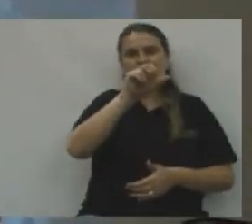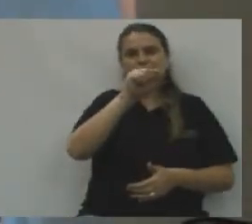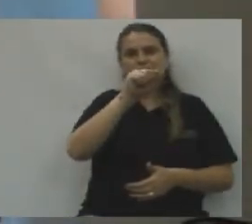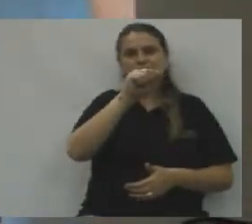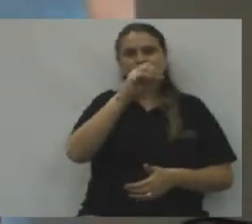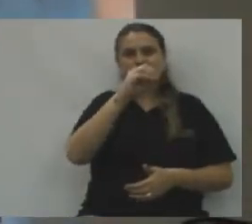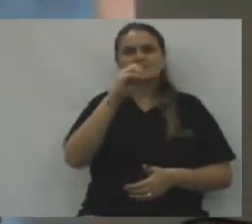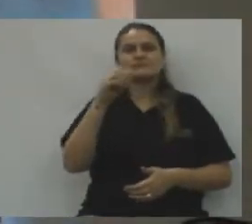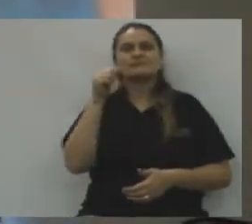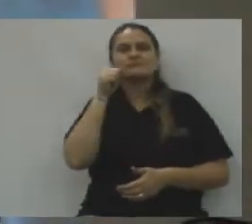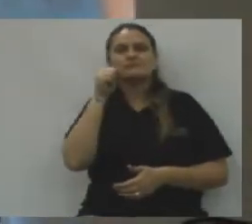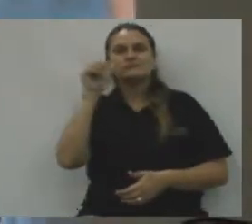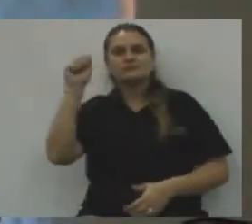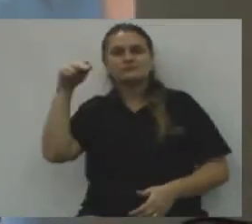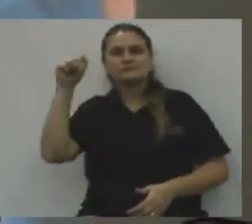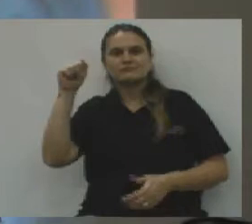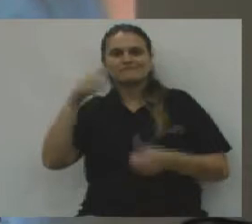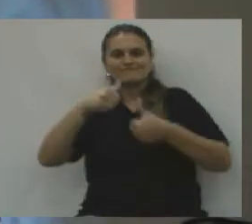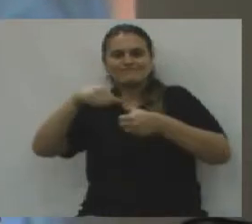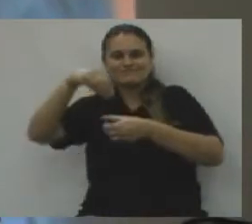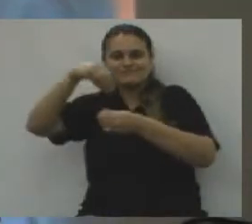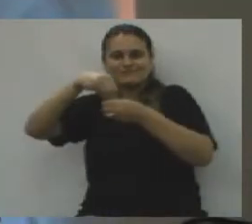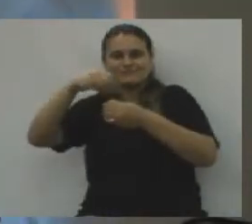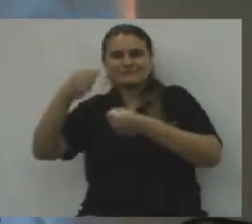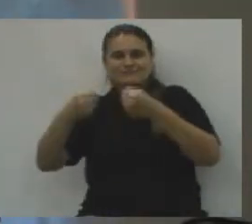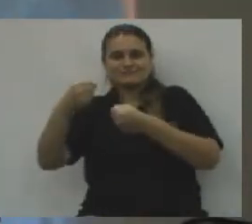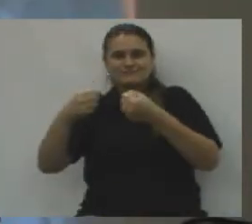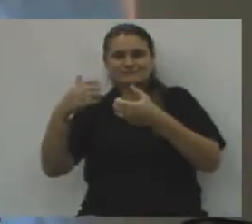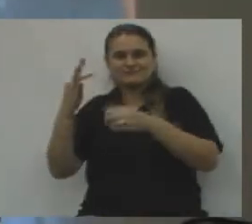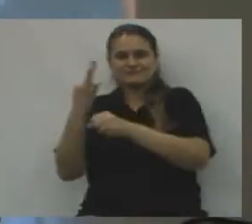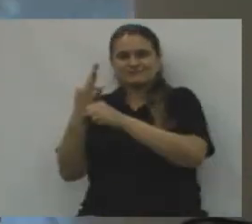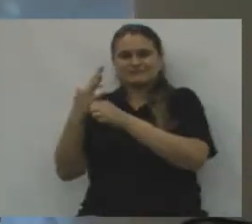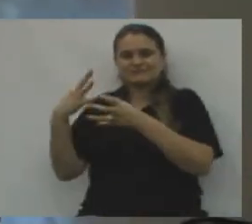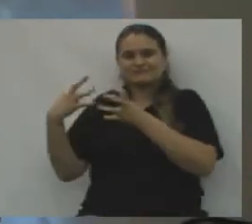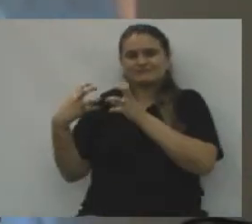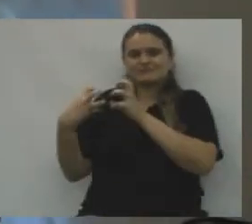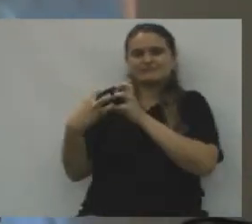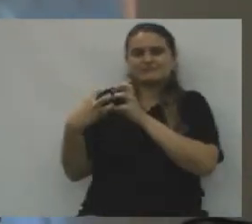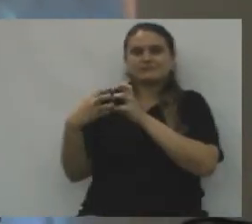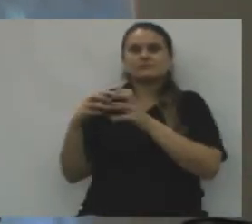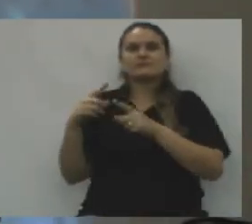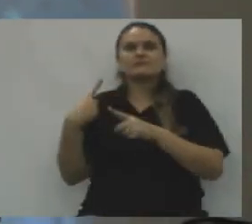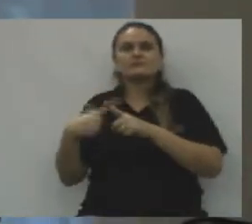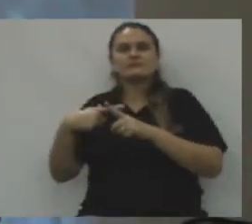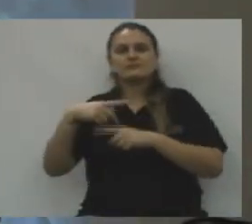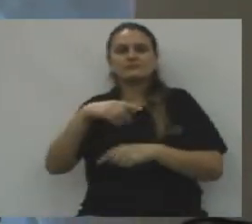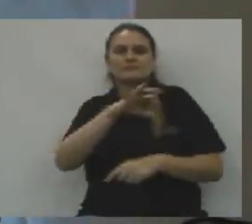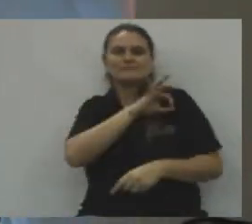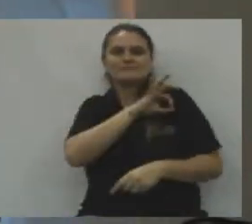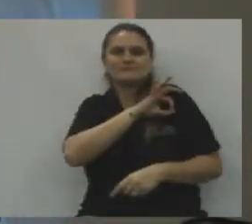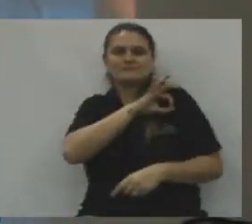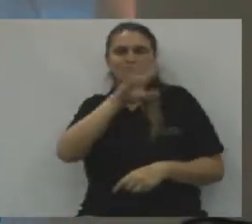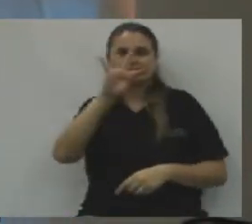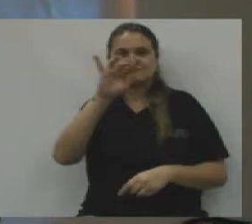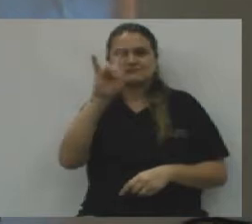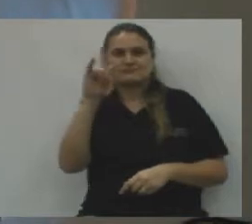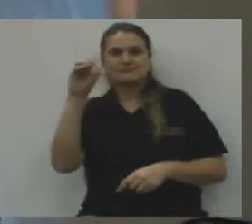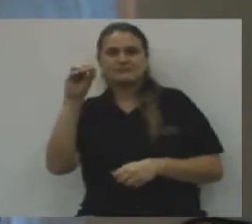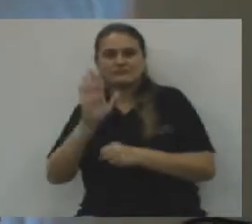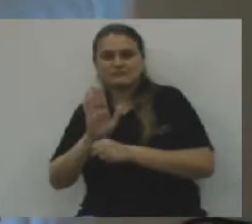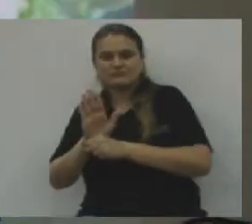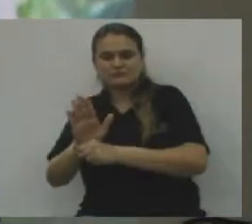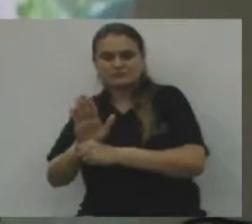ficando presa às ferragens, um momento desesperador. Após retirar as outras vítimas do carro, o soldado Silva ficou ao lado dela,